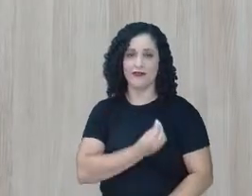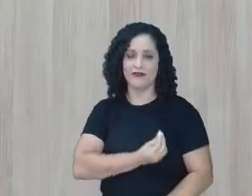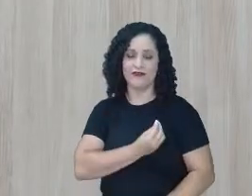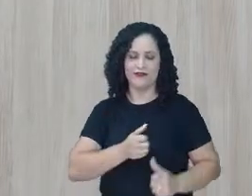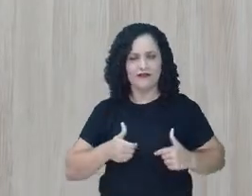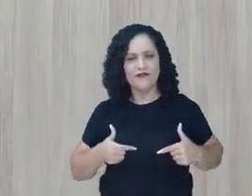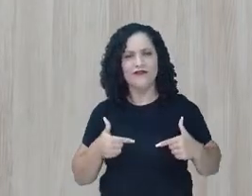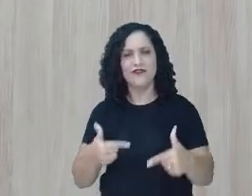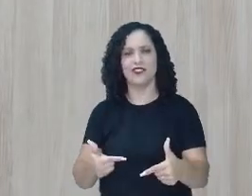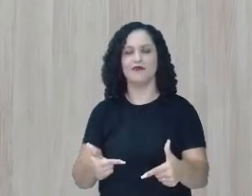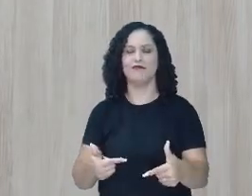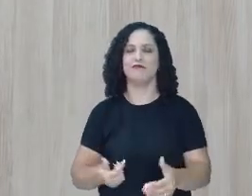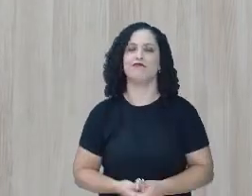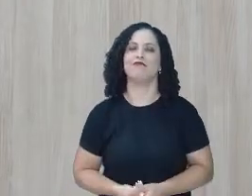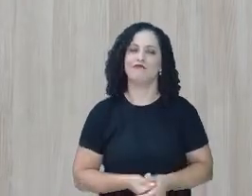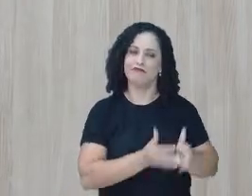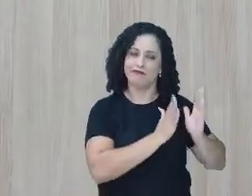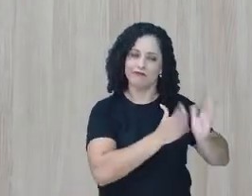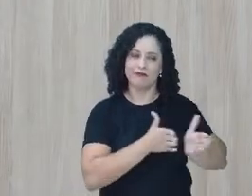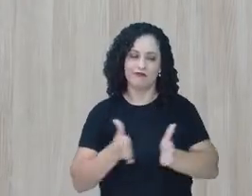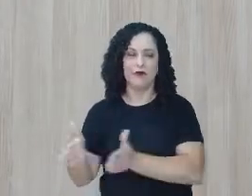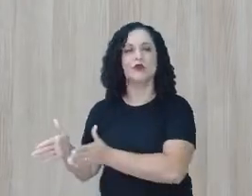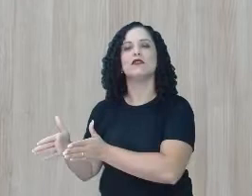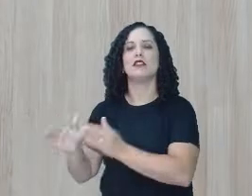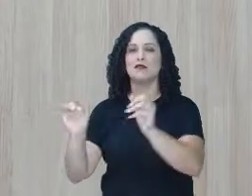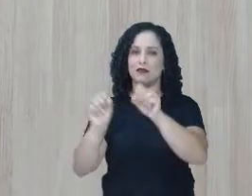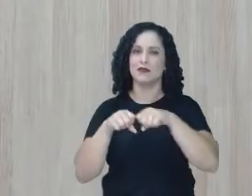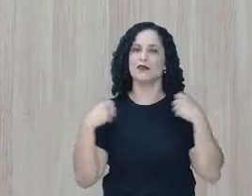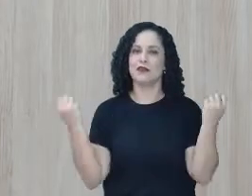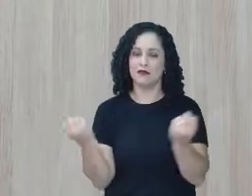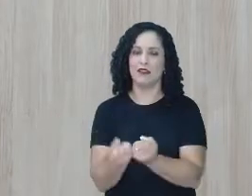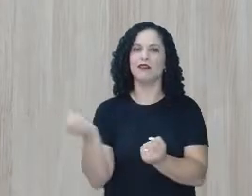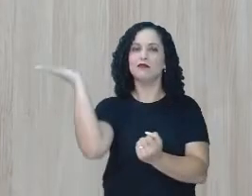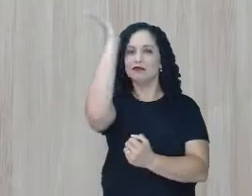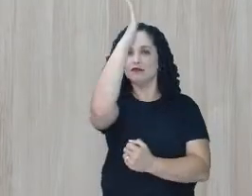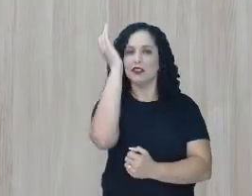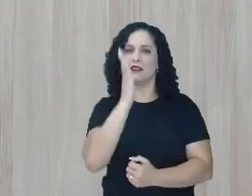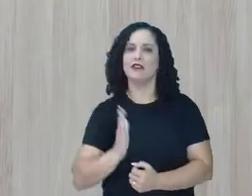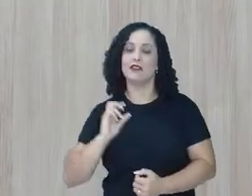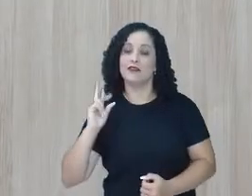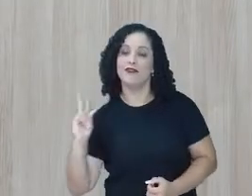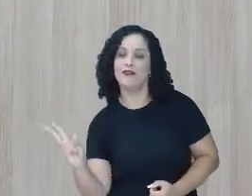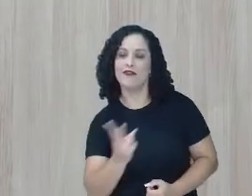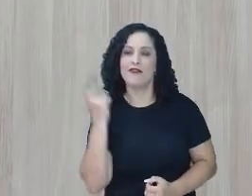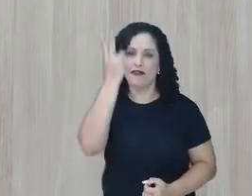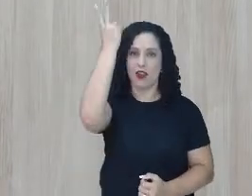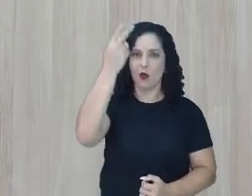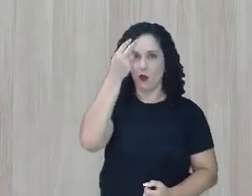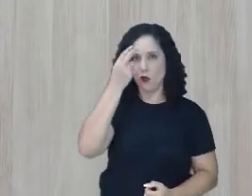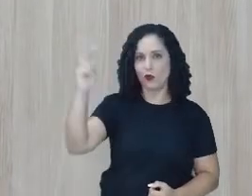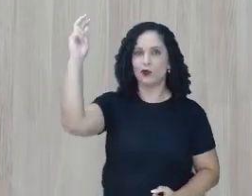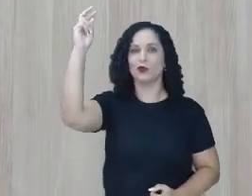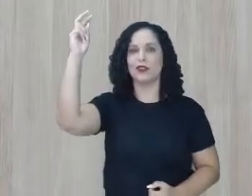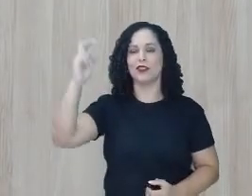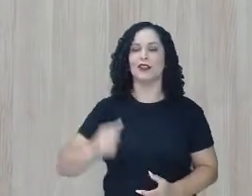perspectiva histórica, nesse processo construíram a sociedade brasileira e essa riqueza cultural. E aí, professor Luciano, acho que a gente consegue